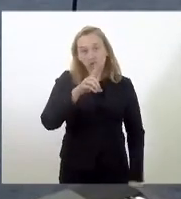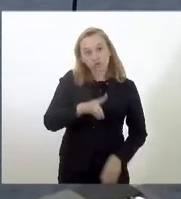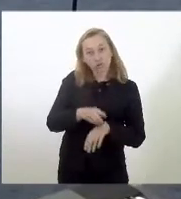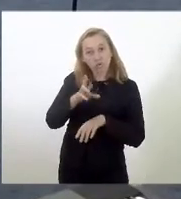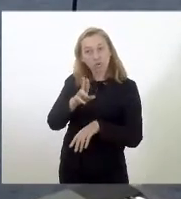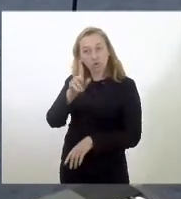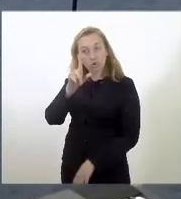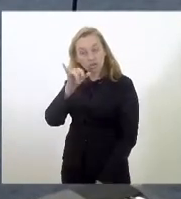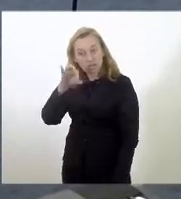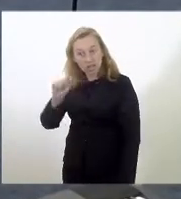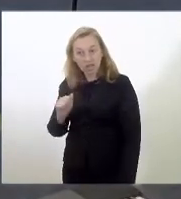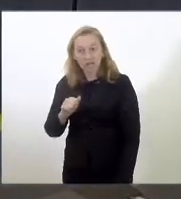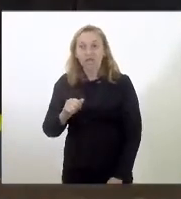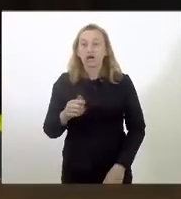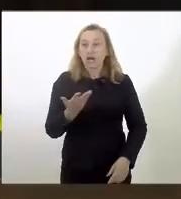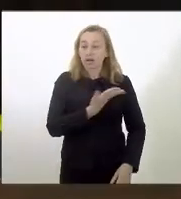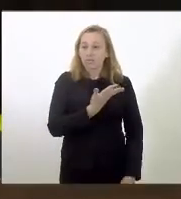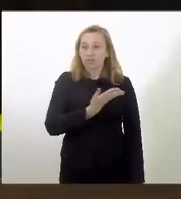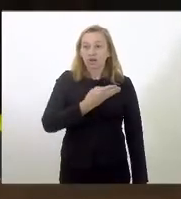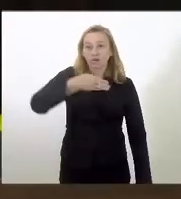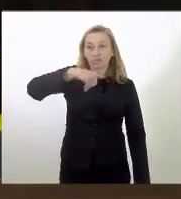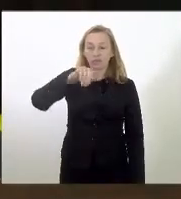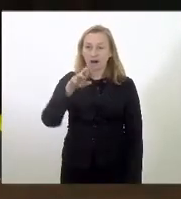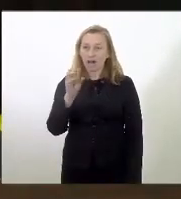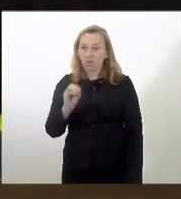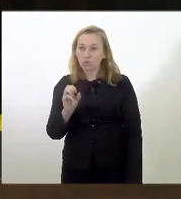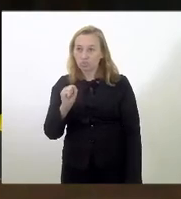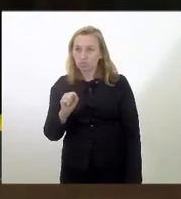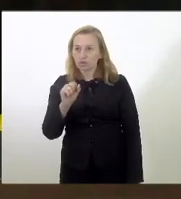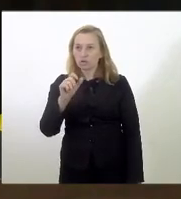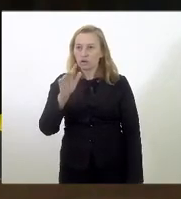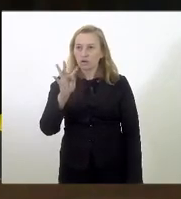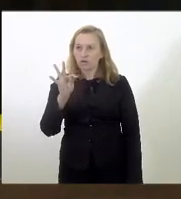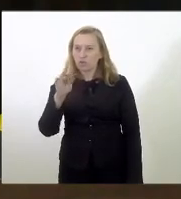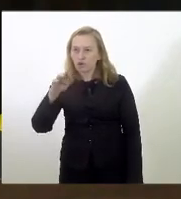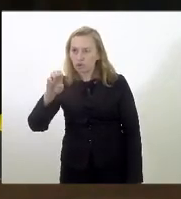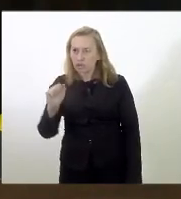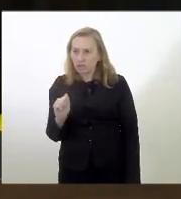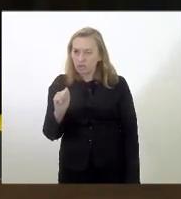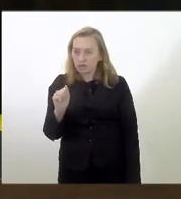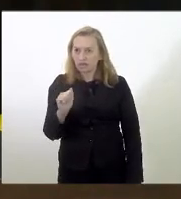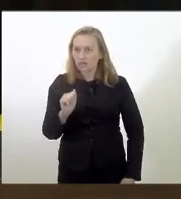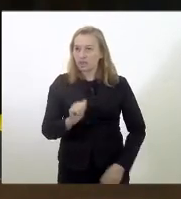Está conosco o nosso amigo Marcos Frota. Seja bem-vindo, meu irmão.